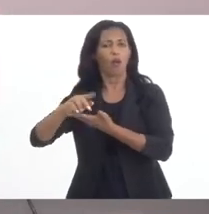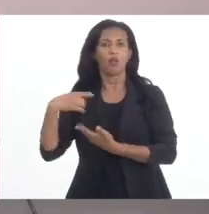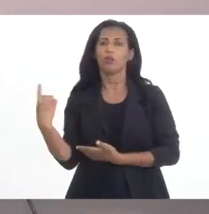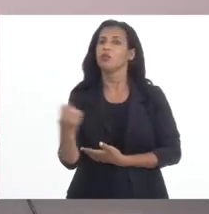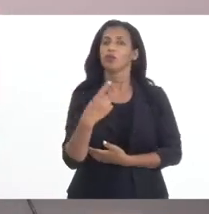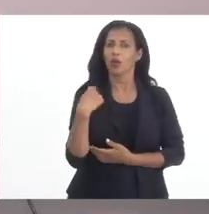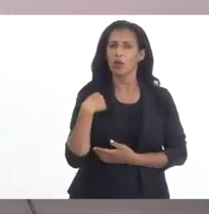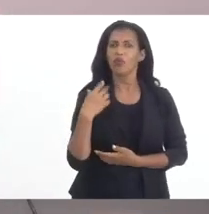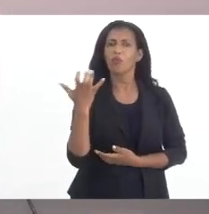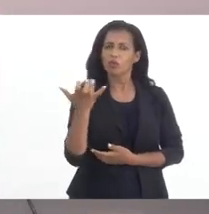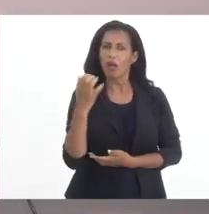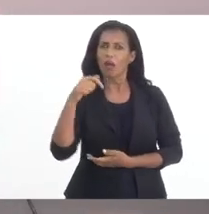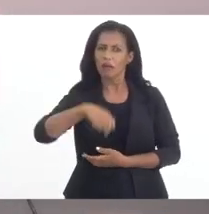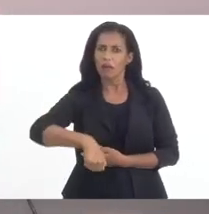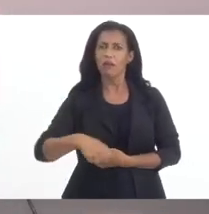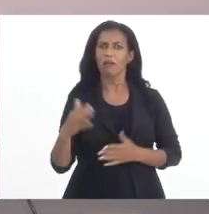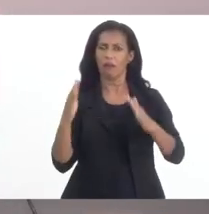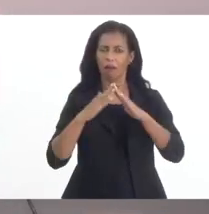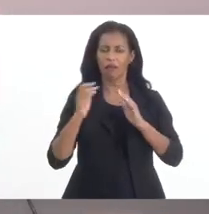vamos tentar aqui sim, na casa.